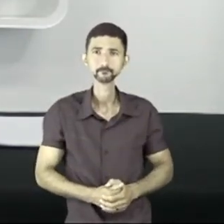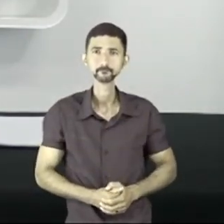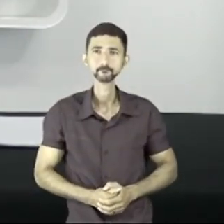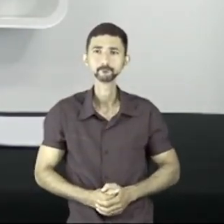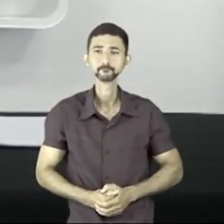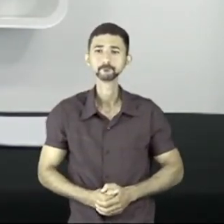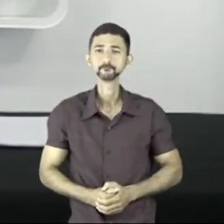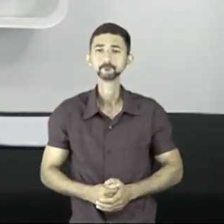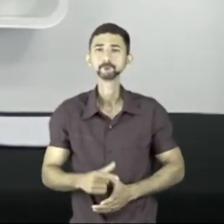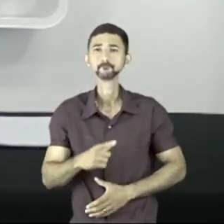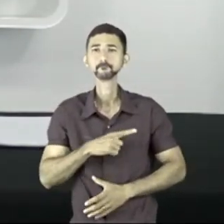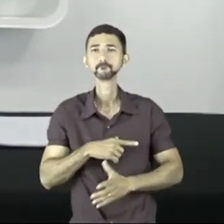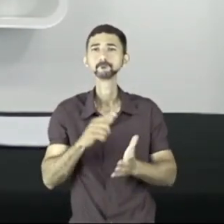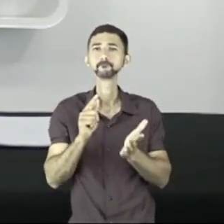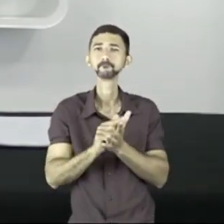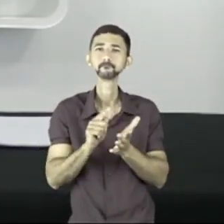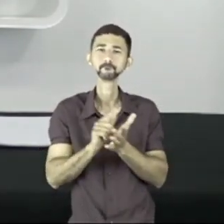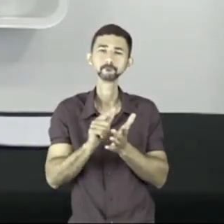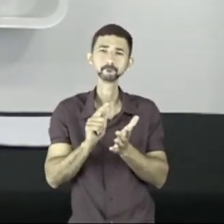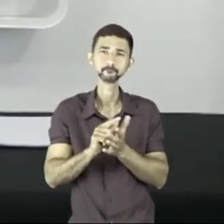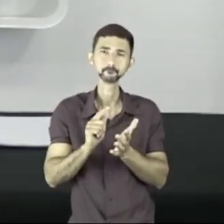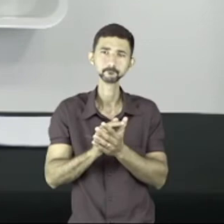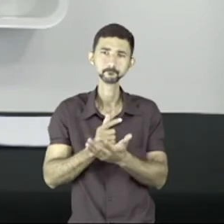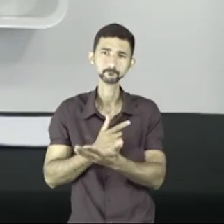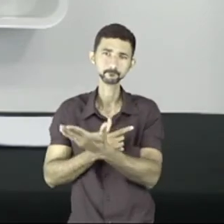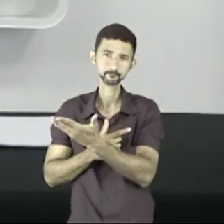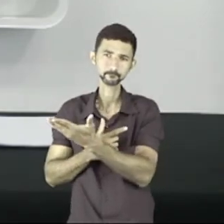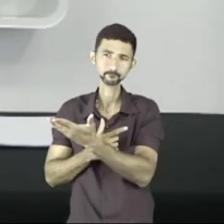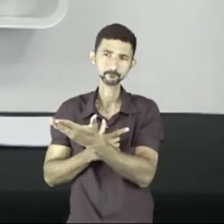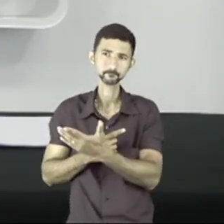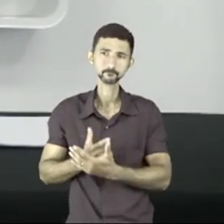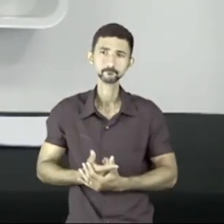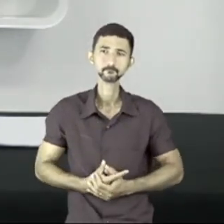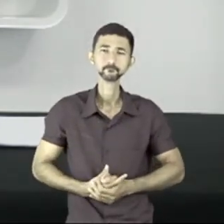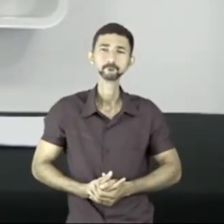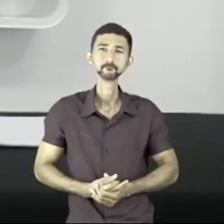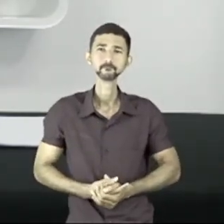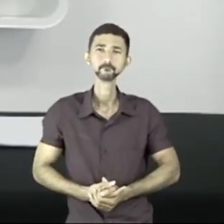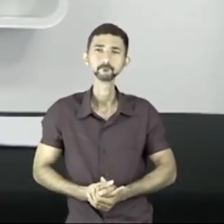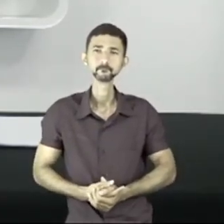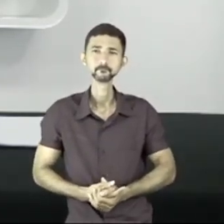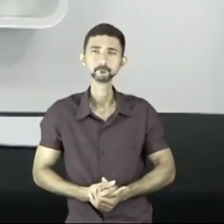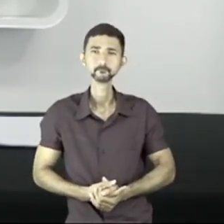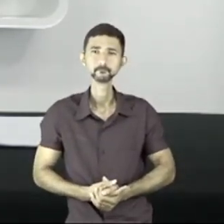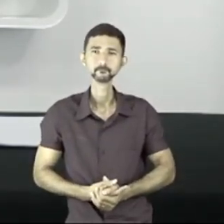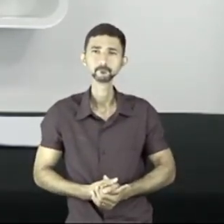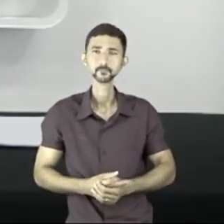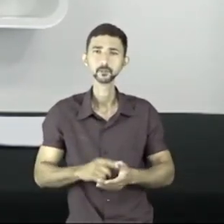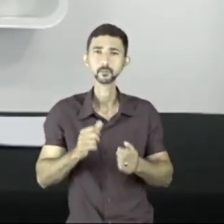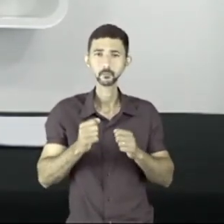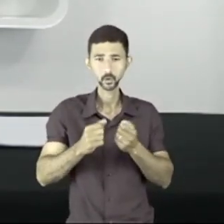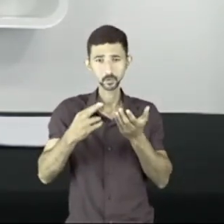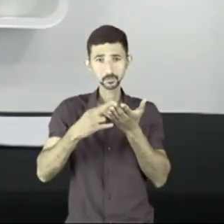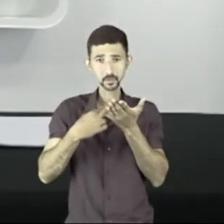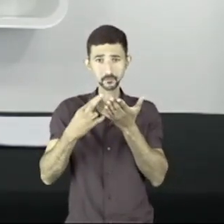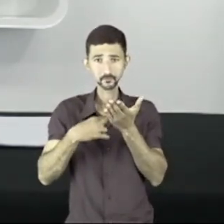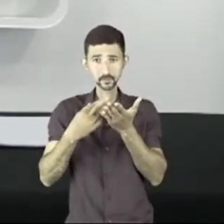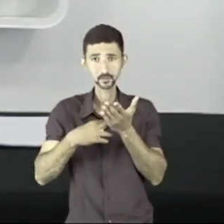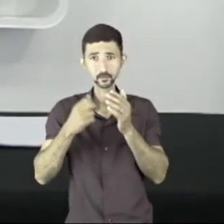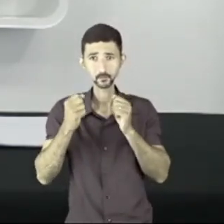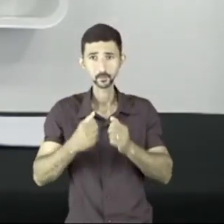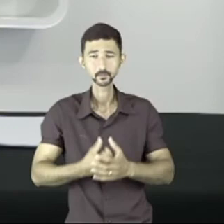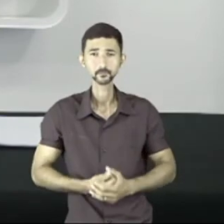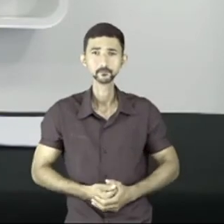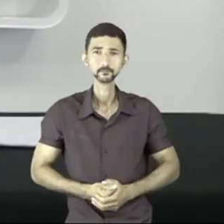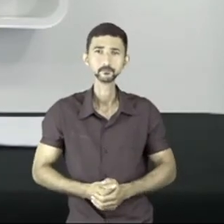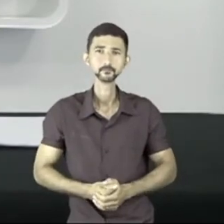tem a folha de papel, tá? A4. Você pode também pegar uma folha de revista. Você vai